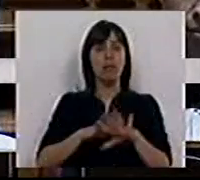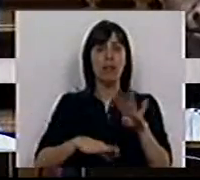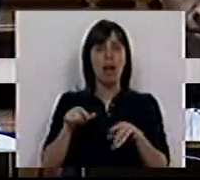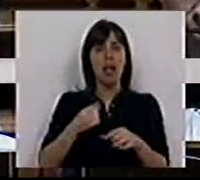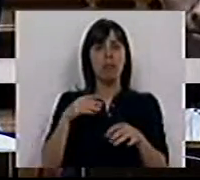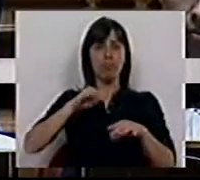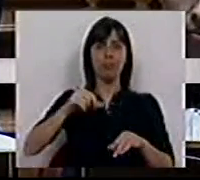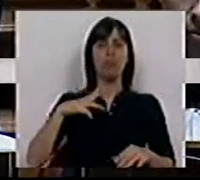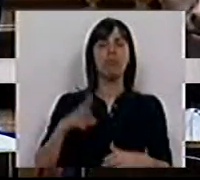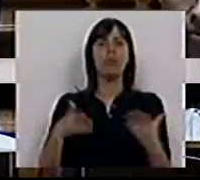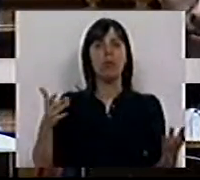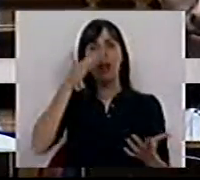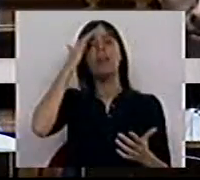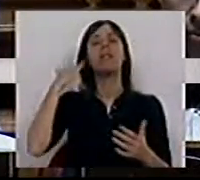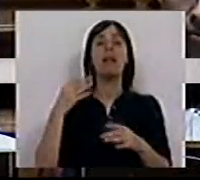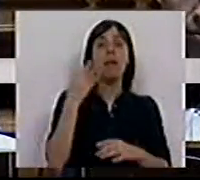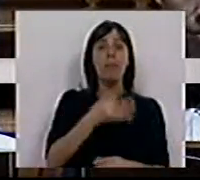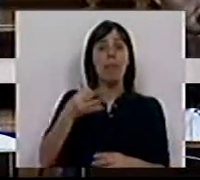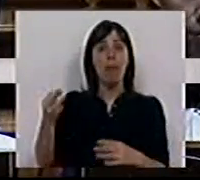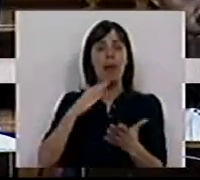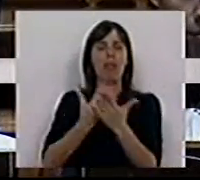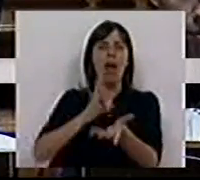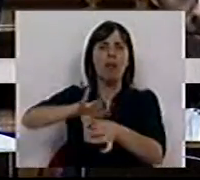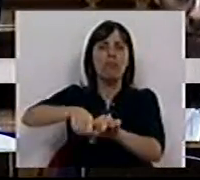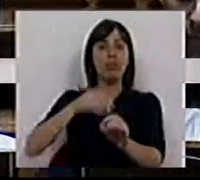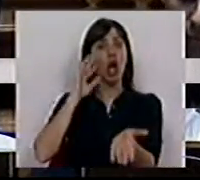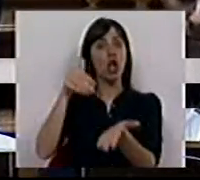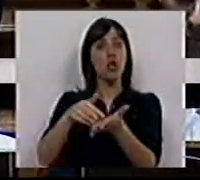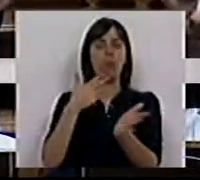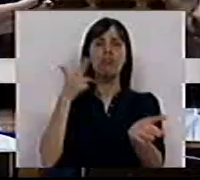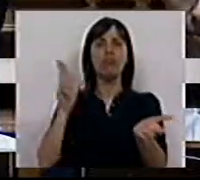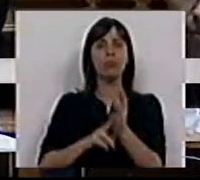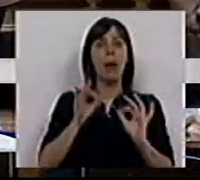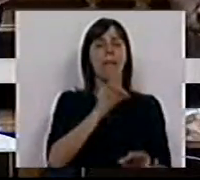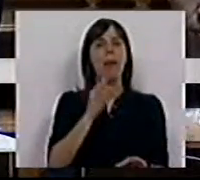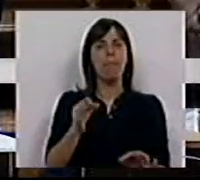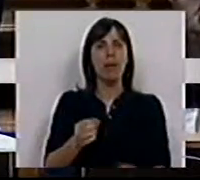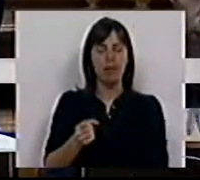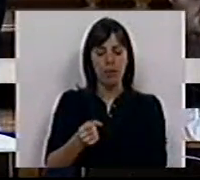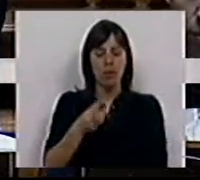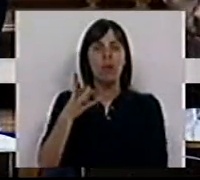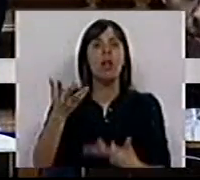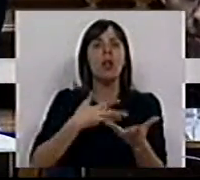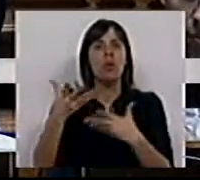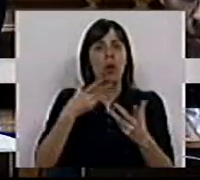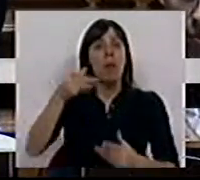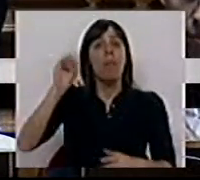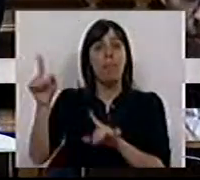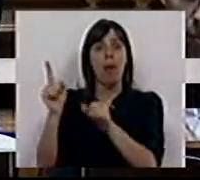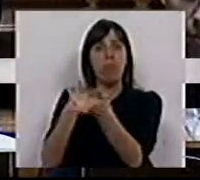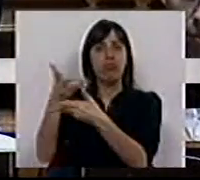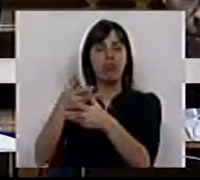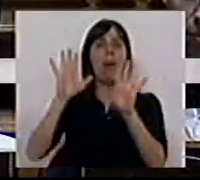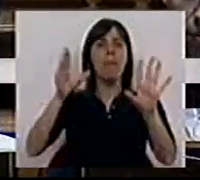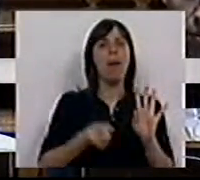neste país. Ela é o resultado de PPPs ruinosas. E sim, é verdade, as PPPs, muitas delas negociadas pelo PS.